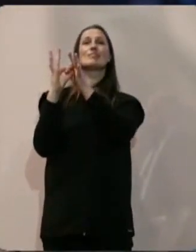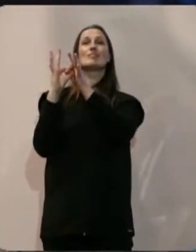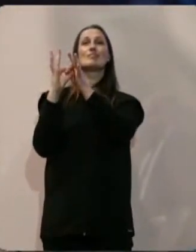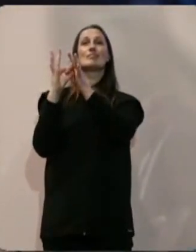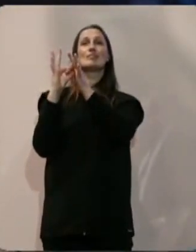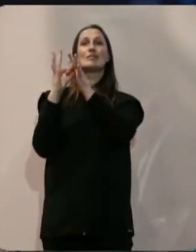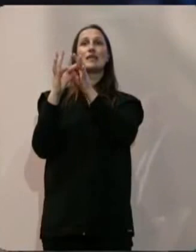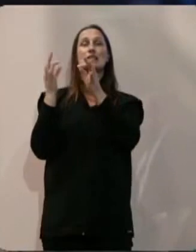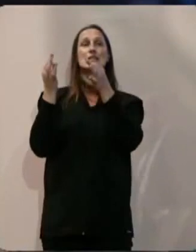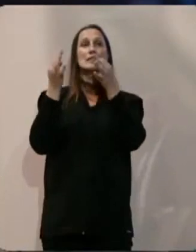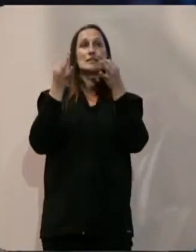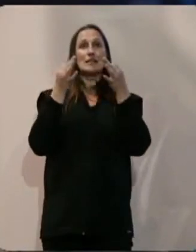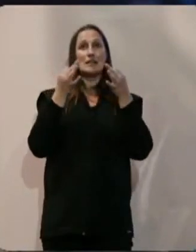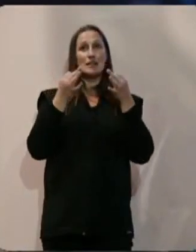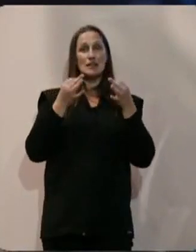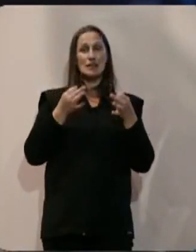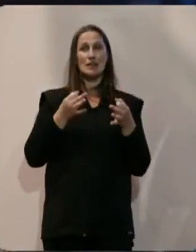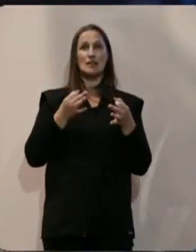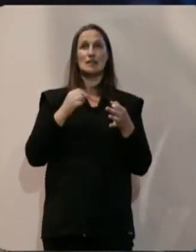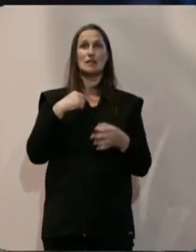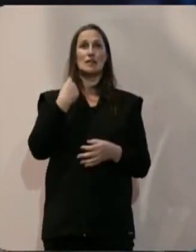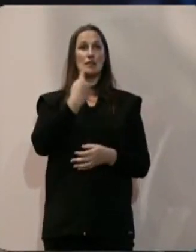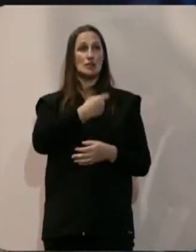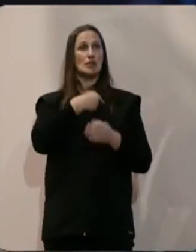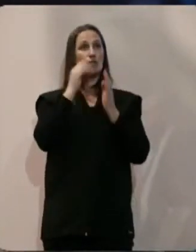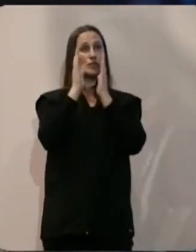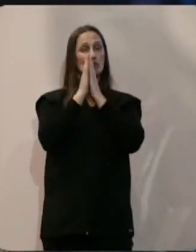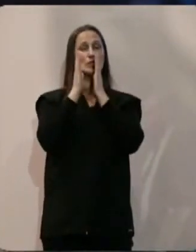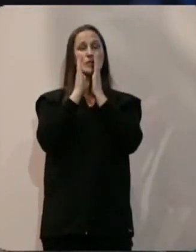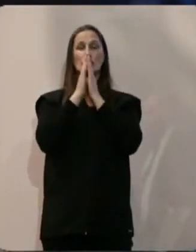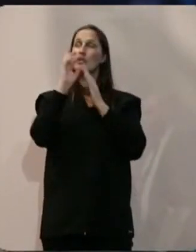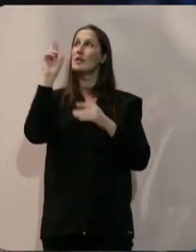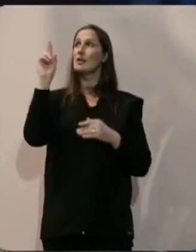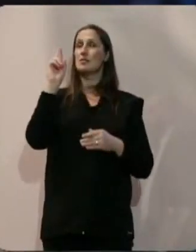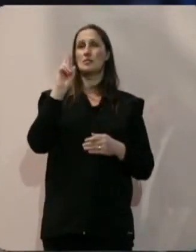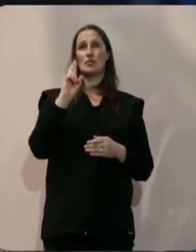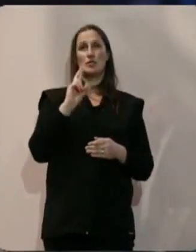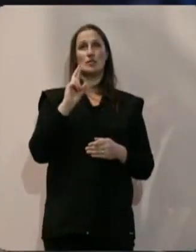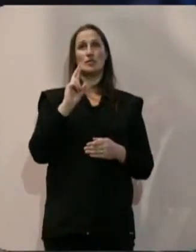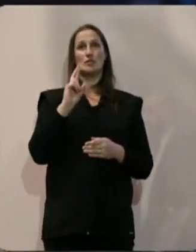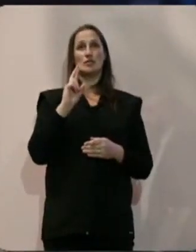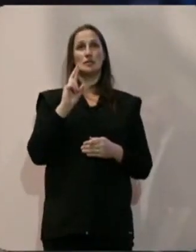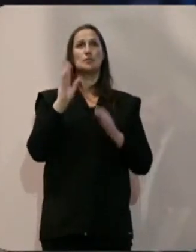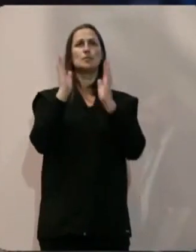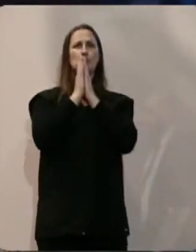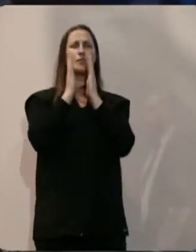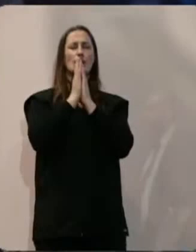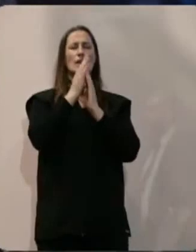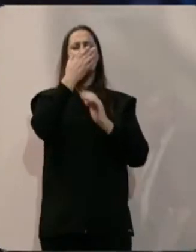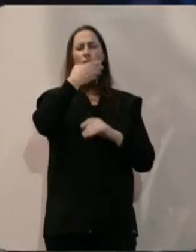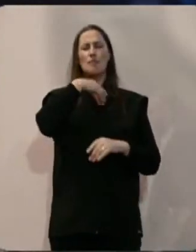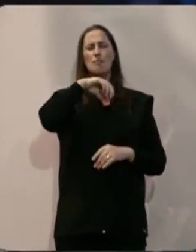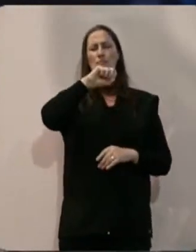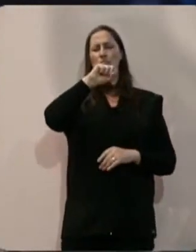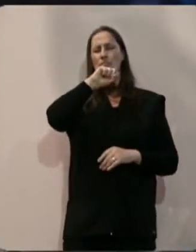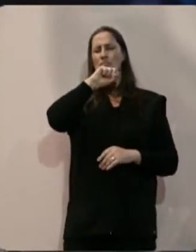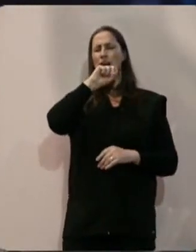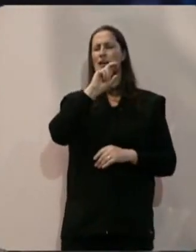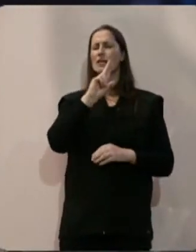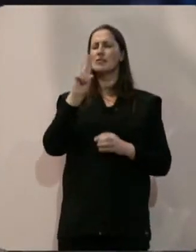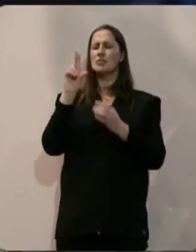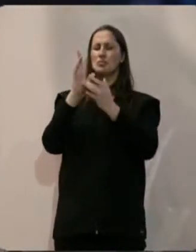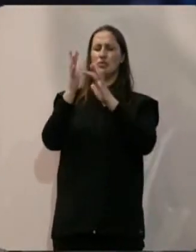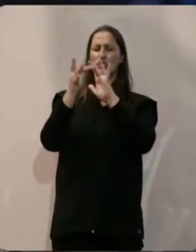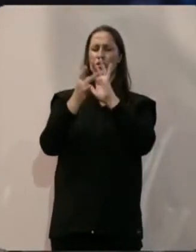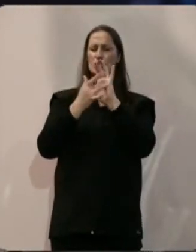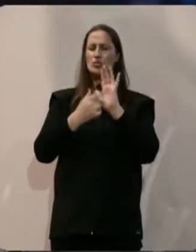é certeza que as nossas orações serão ouvidas. Pai querido, em nome de Jesus que nós nos